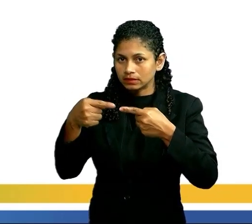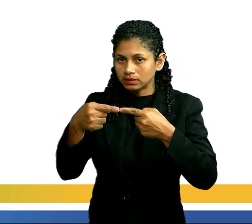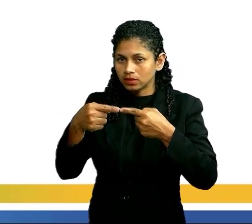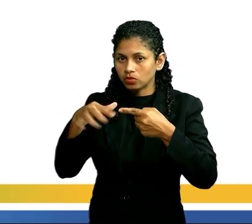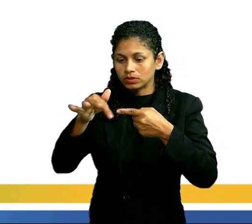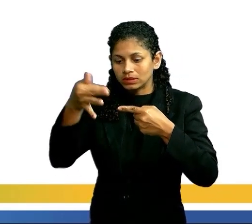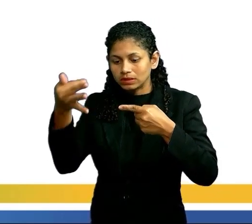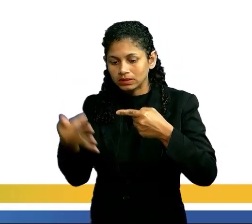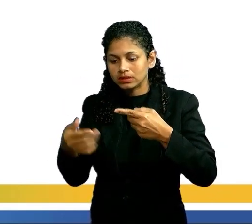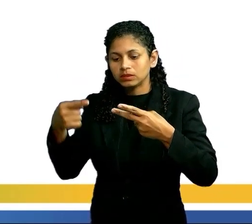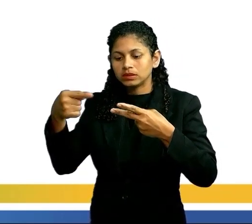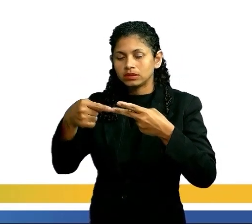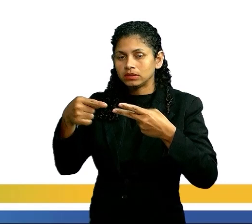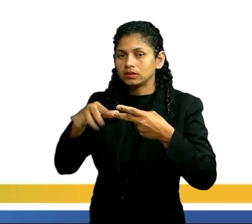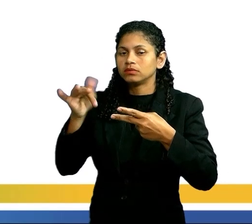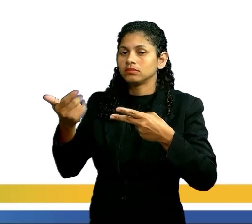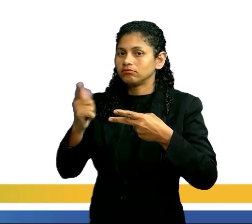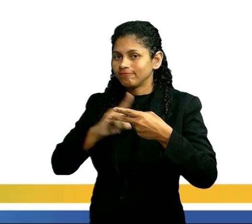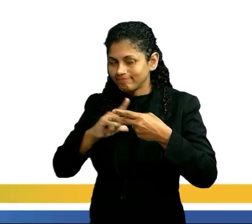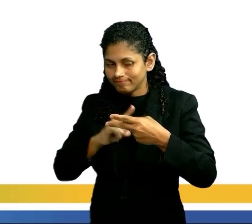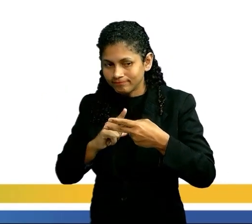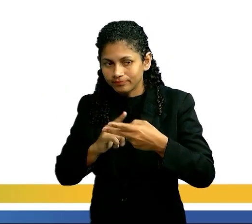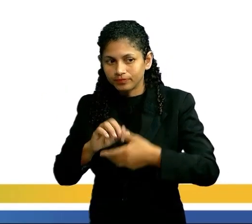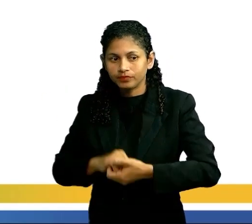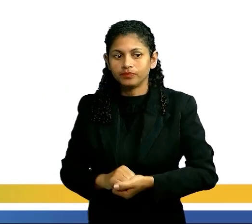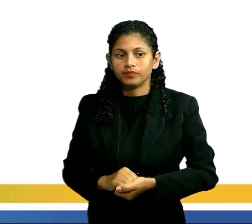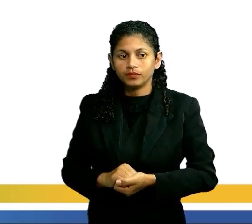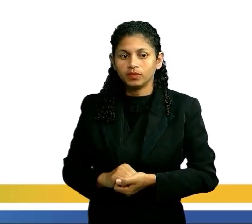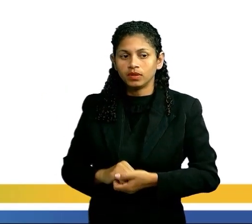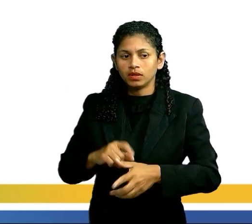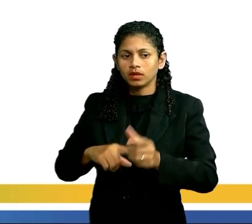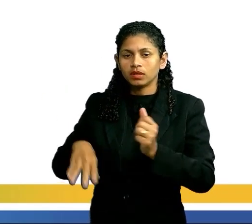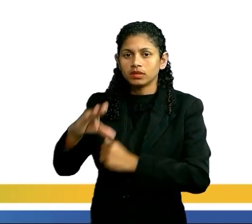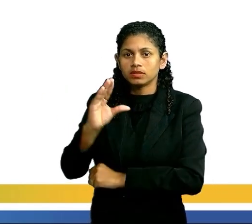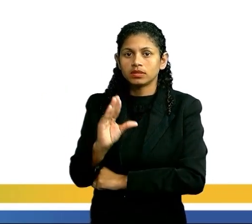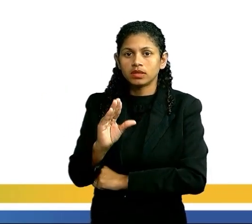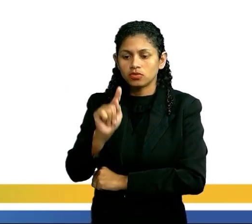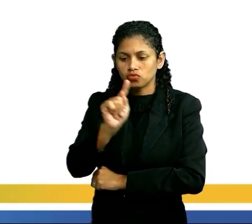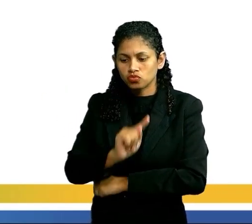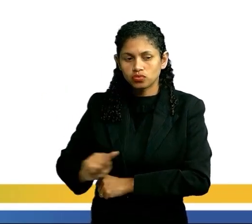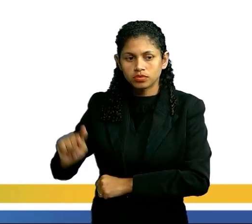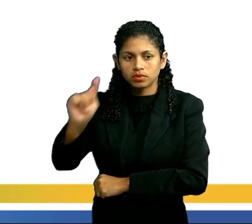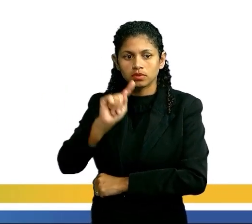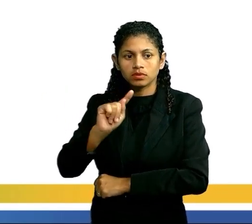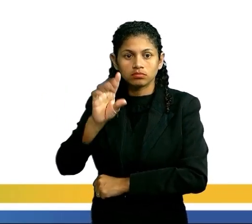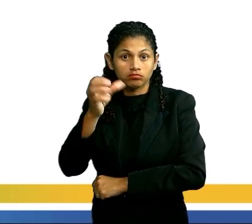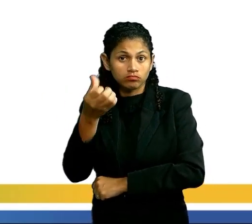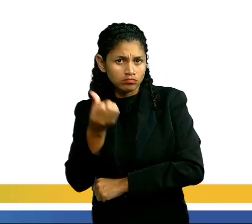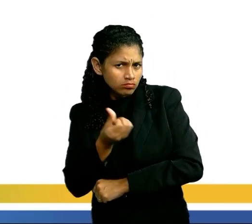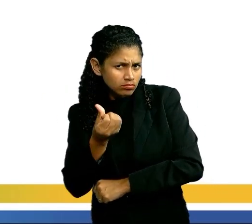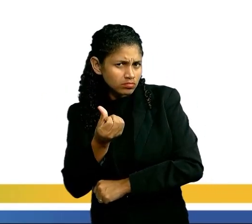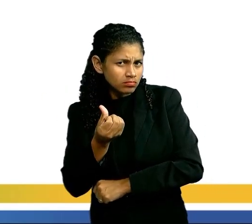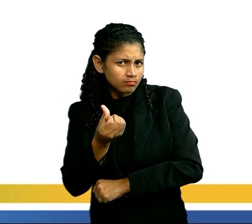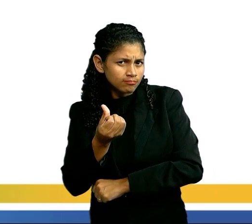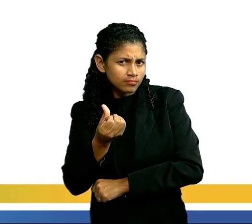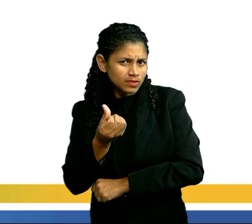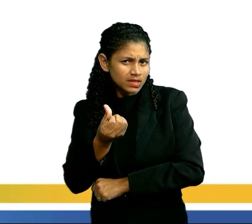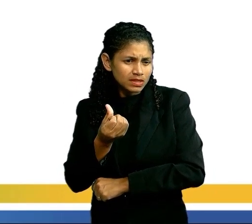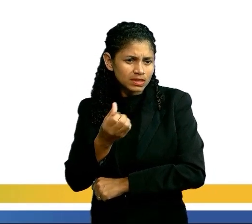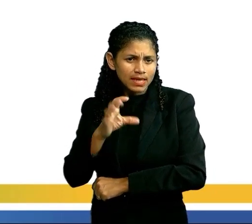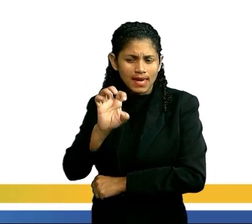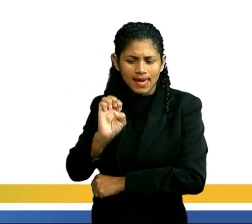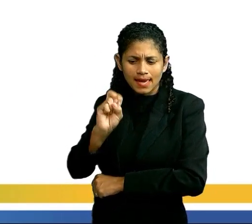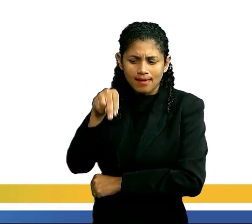não é. C. Ciclo hexeno. Então, o ciclo está certo, mas hexeno, olha